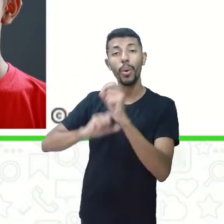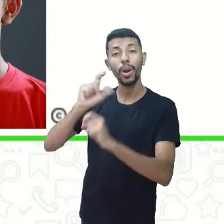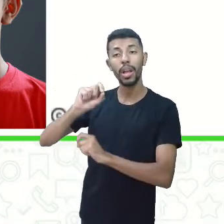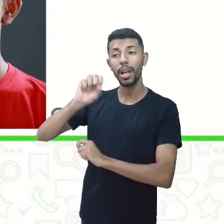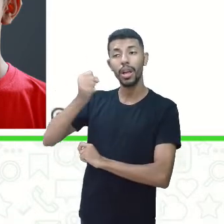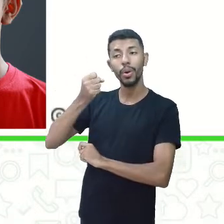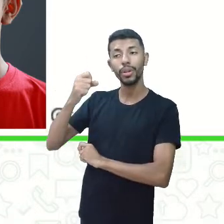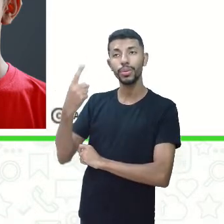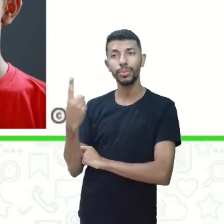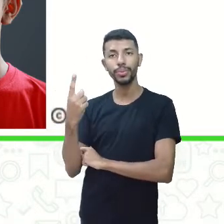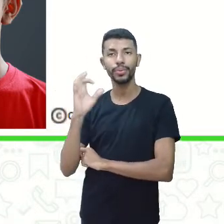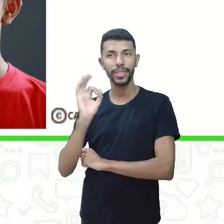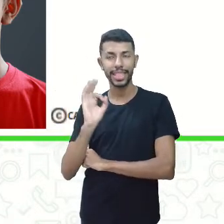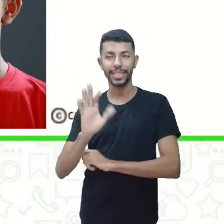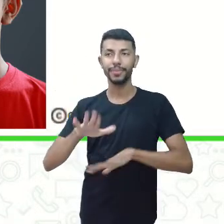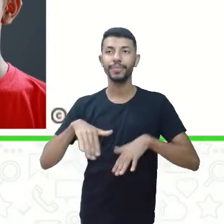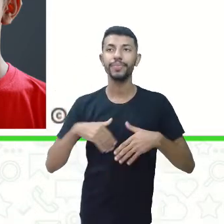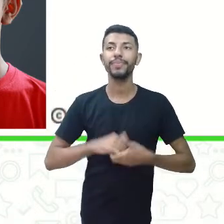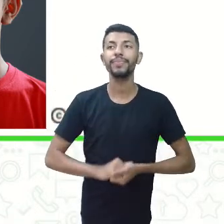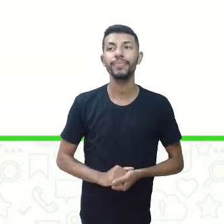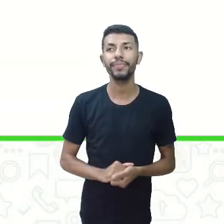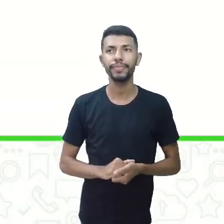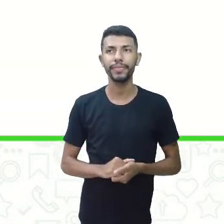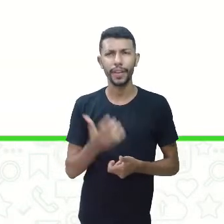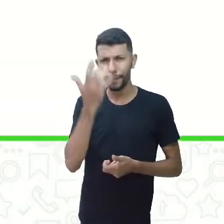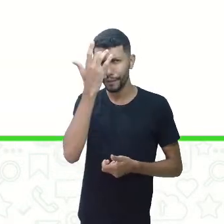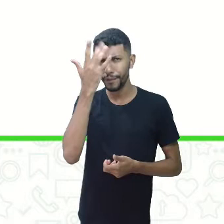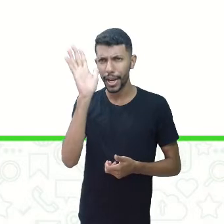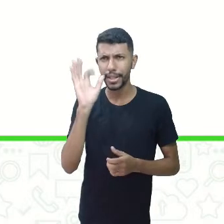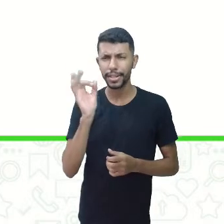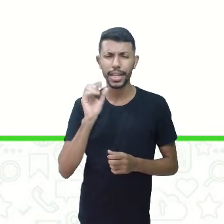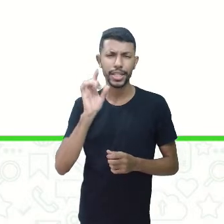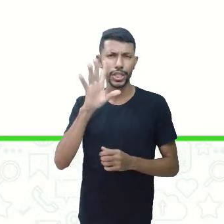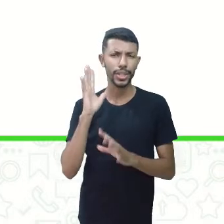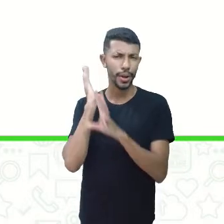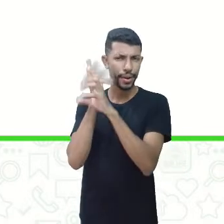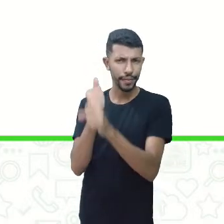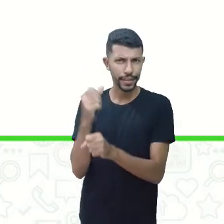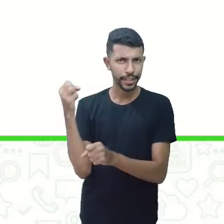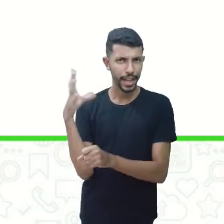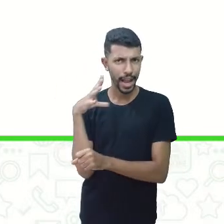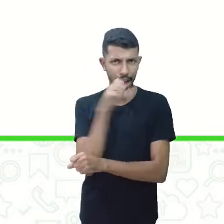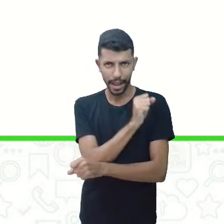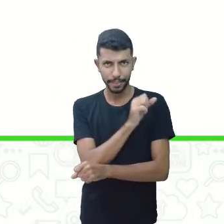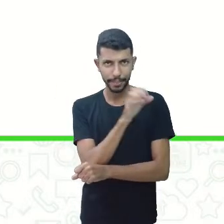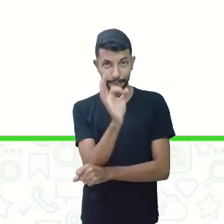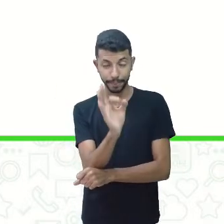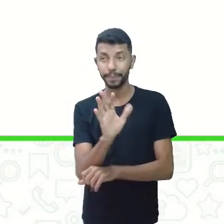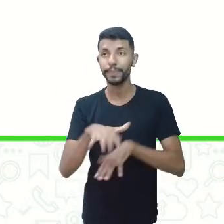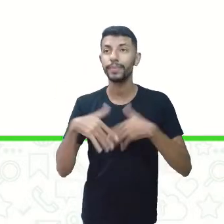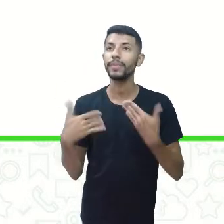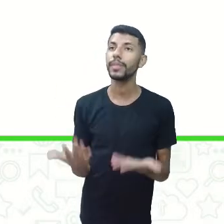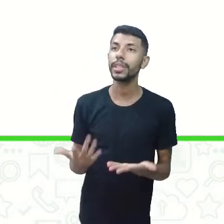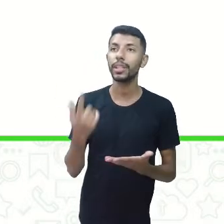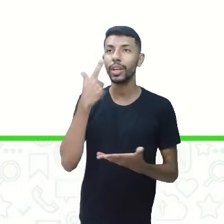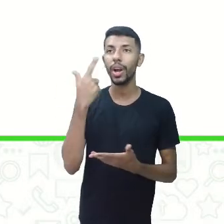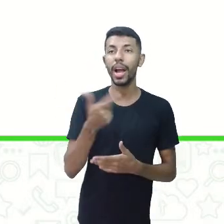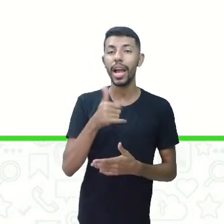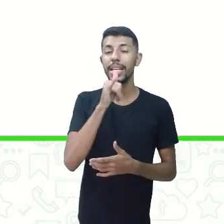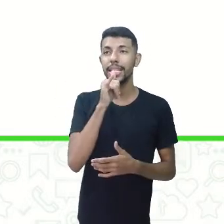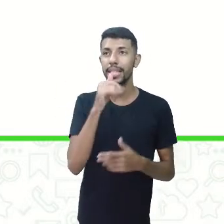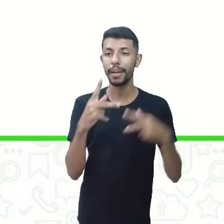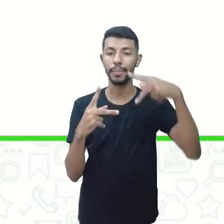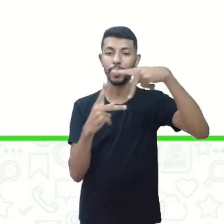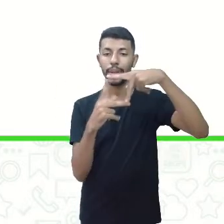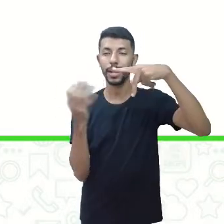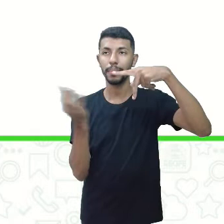de 81 é 9. Moleza, né? Só fazendo uma breve revisão. Aí vocês têm outro exemplo de quadrado perfeito,